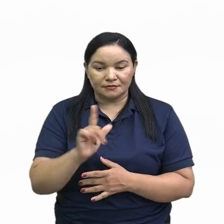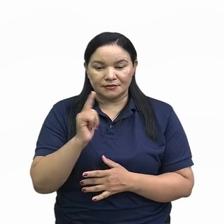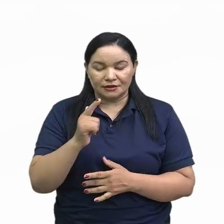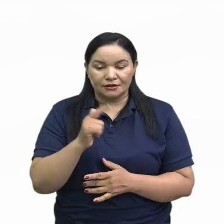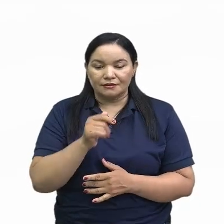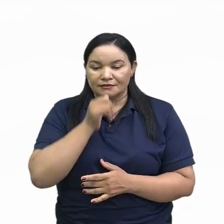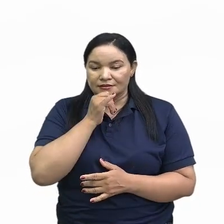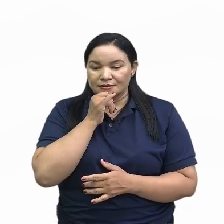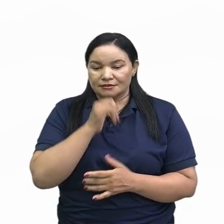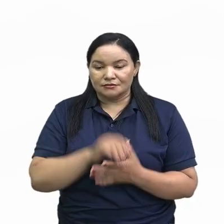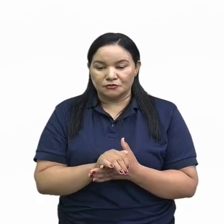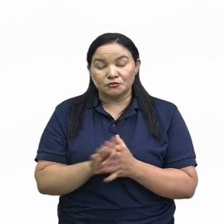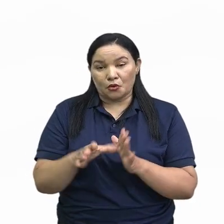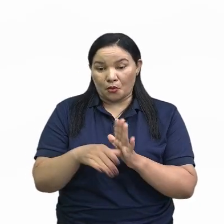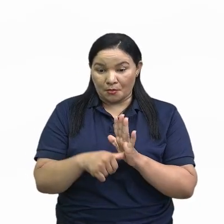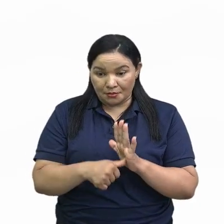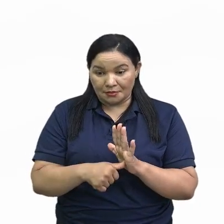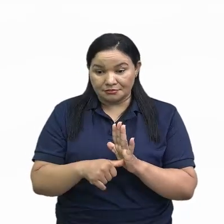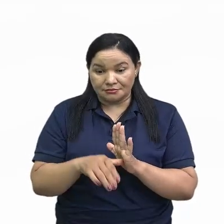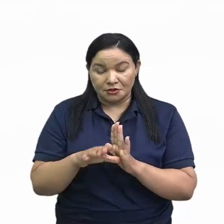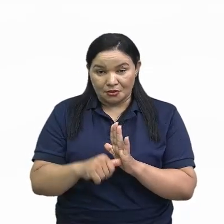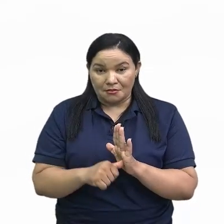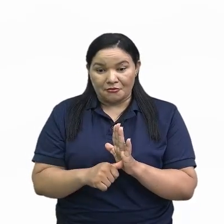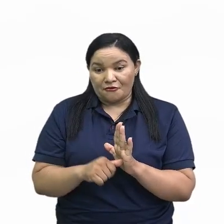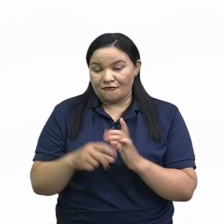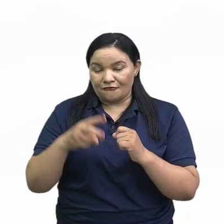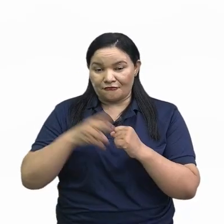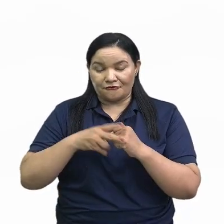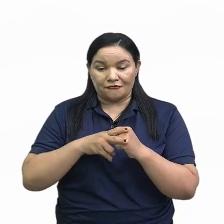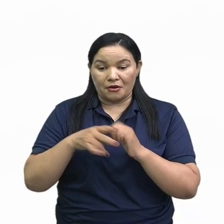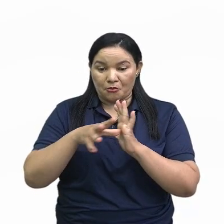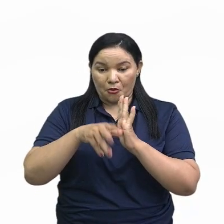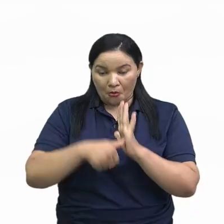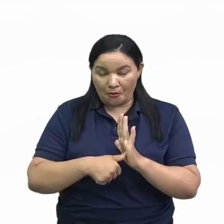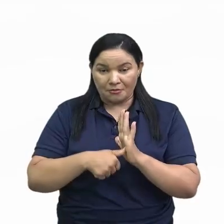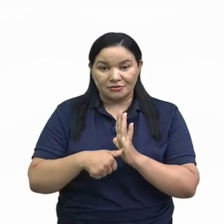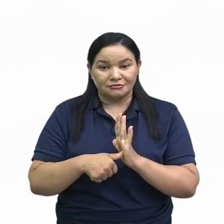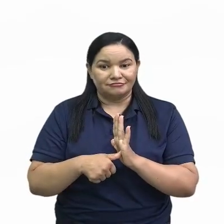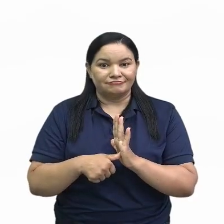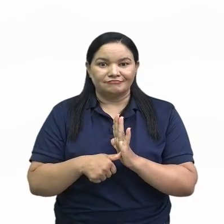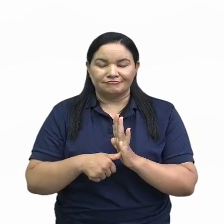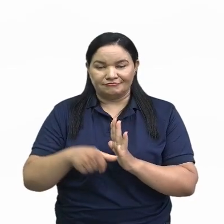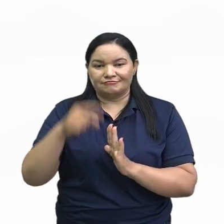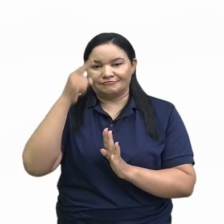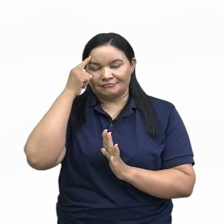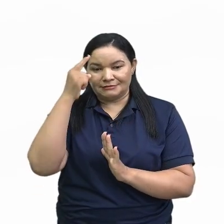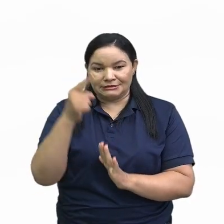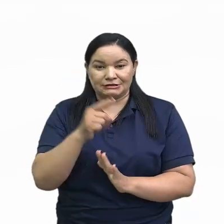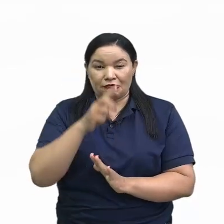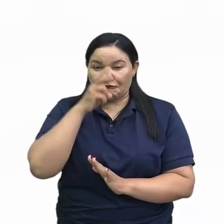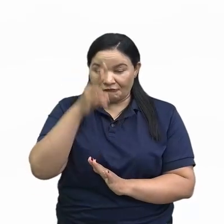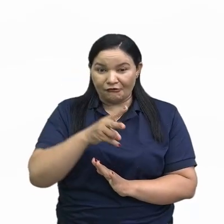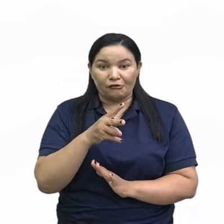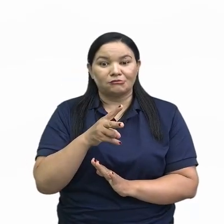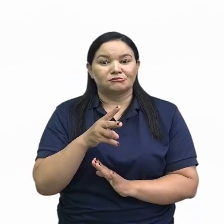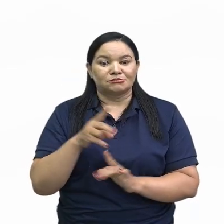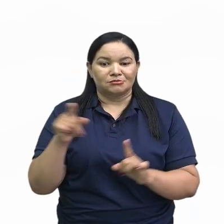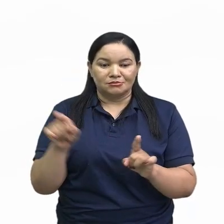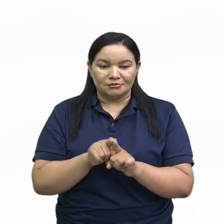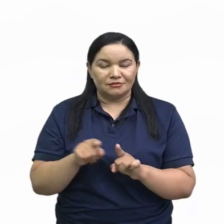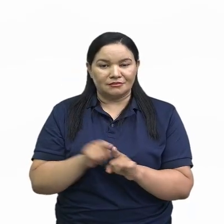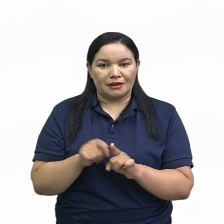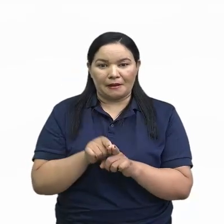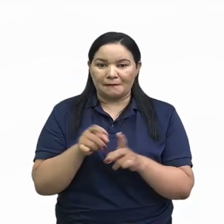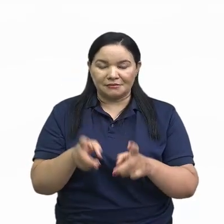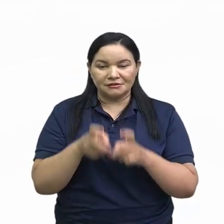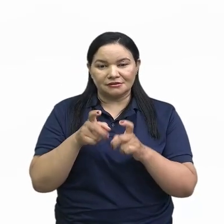exemplo, roubar. O verbo roubar, certo? Essa ideia é muito forte também.